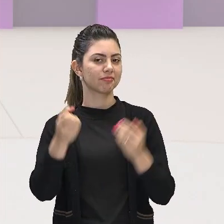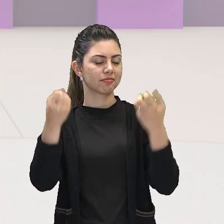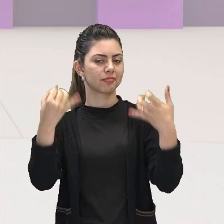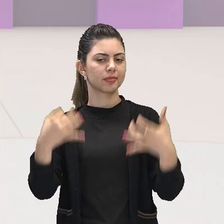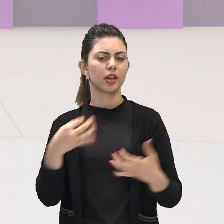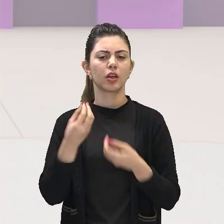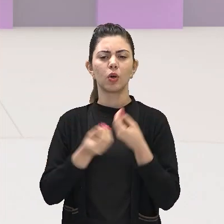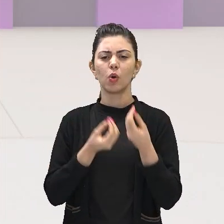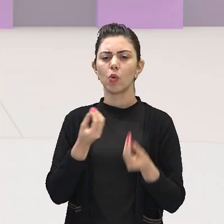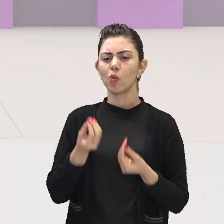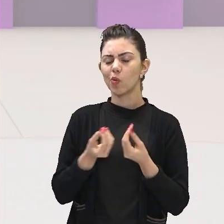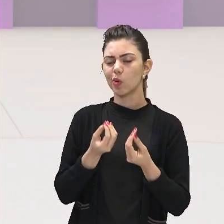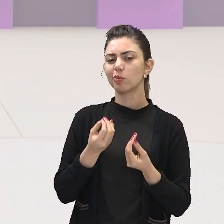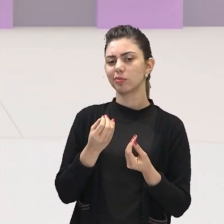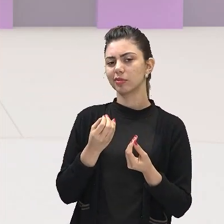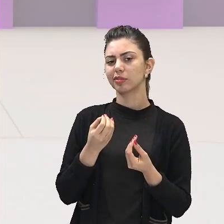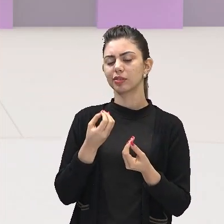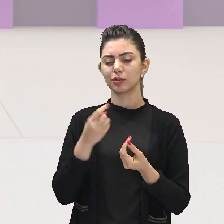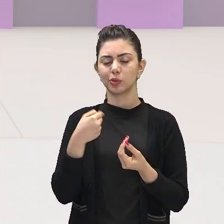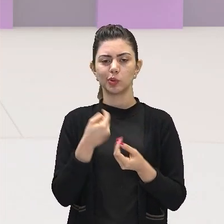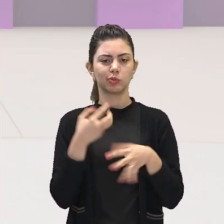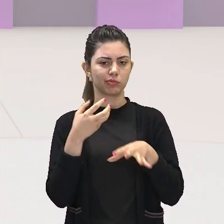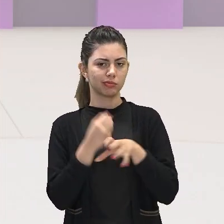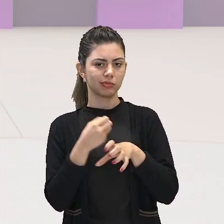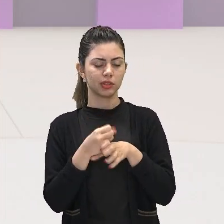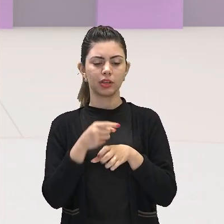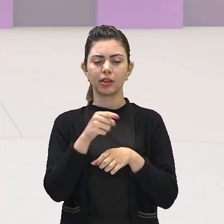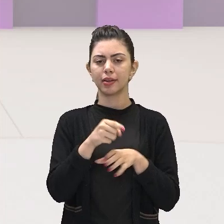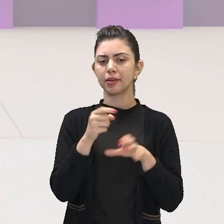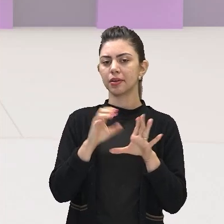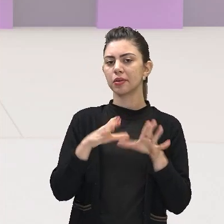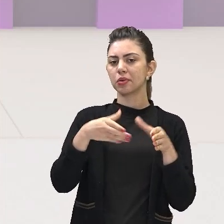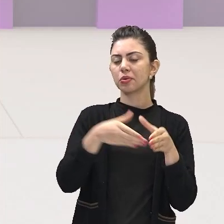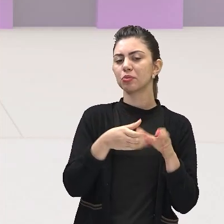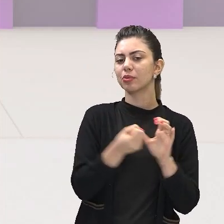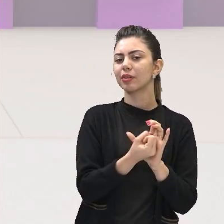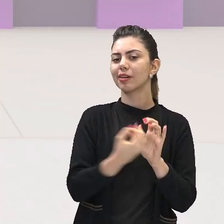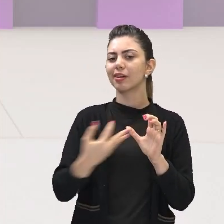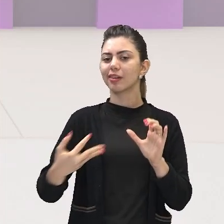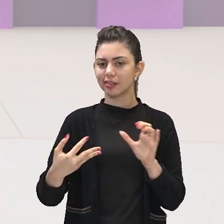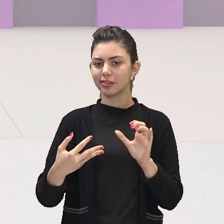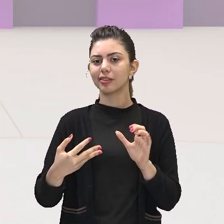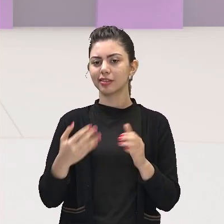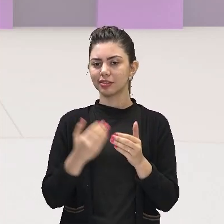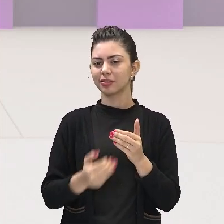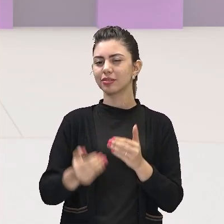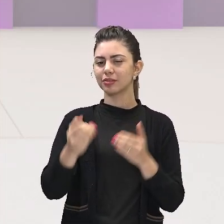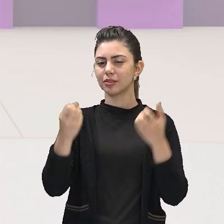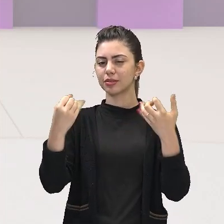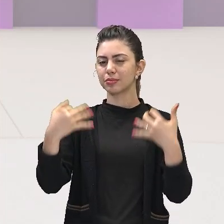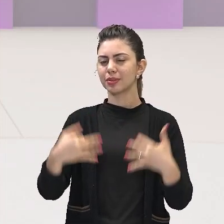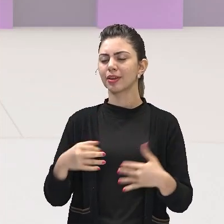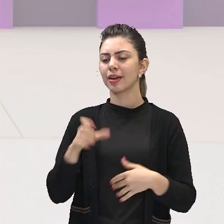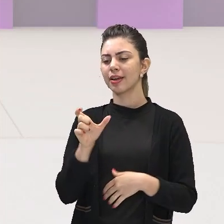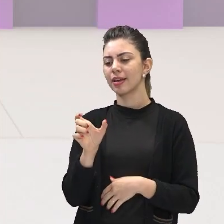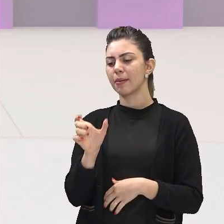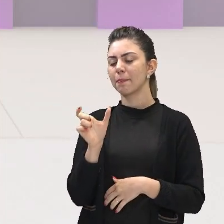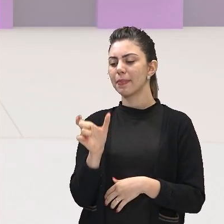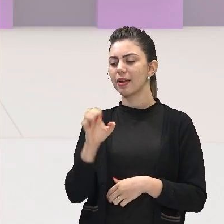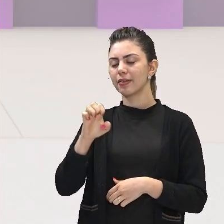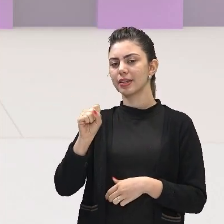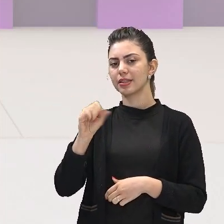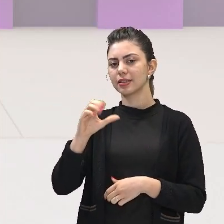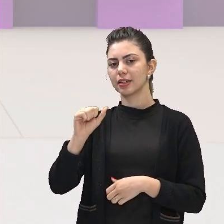é que funciona um sistema linear, qual a classificação dele, o que é escalonamento, como é que a gente associa sistemas